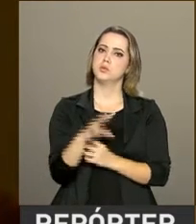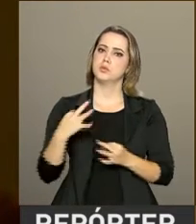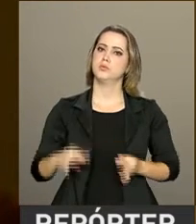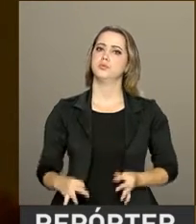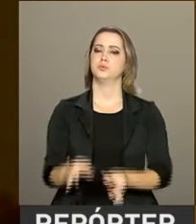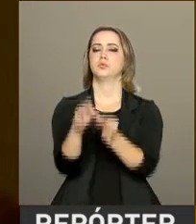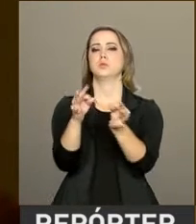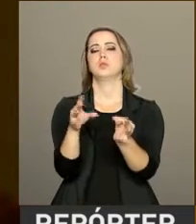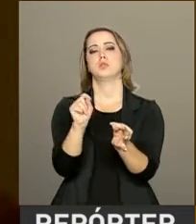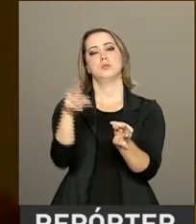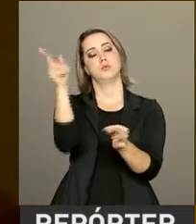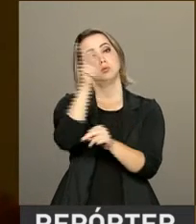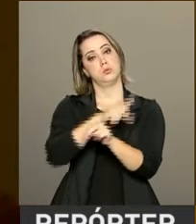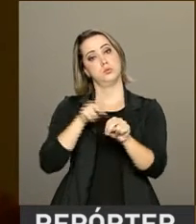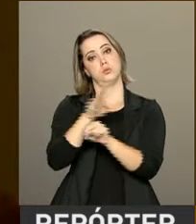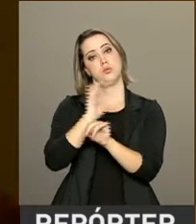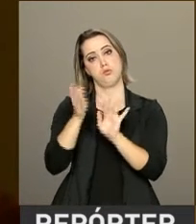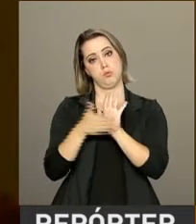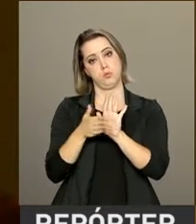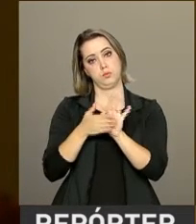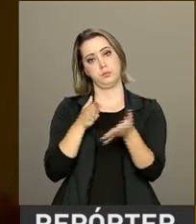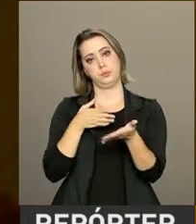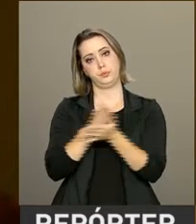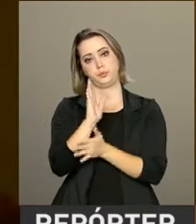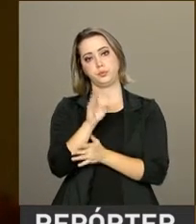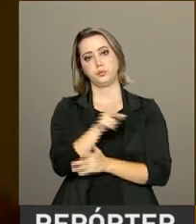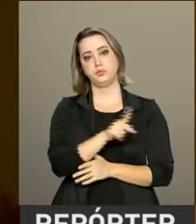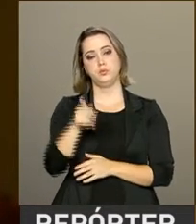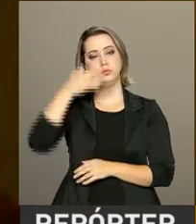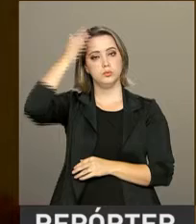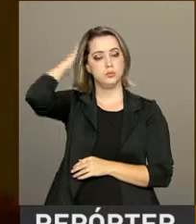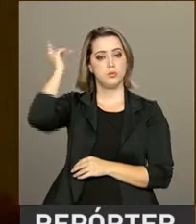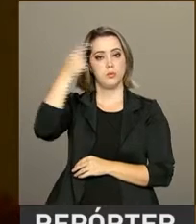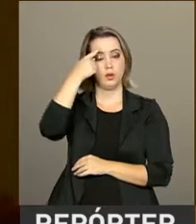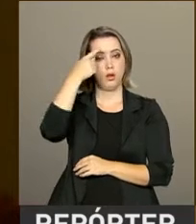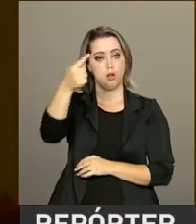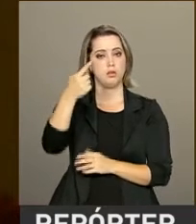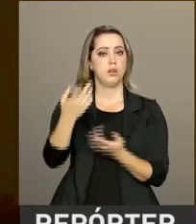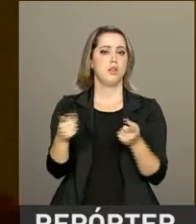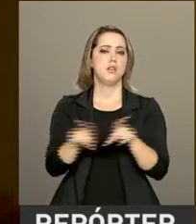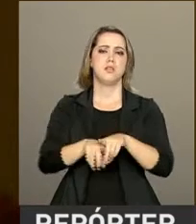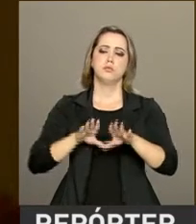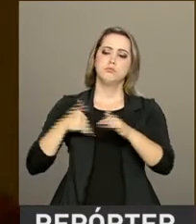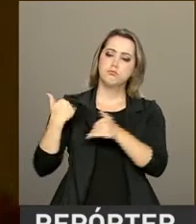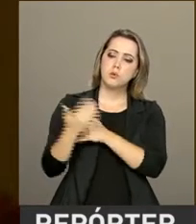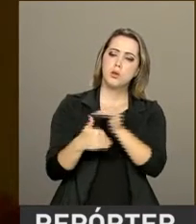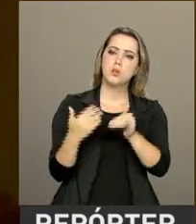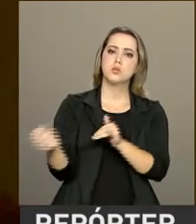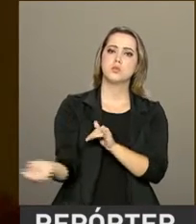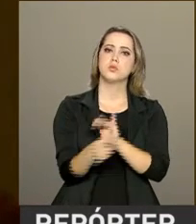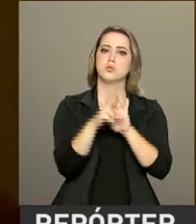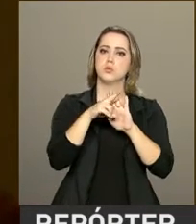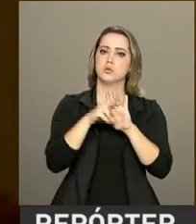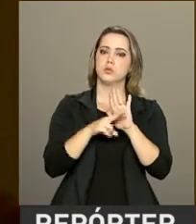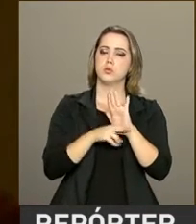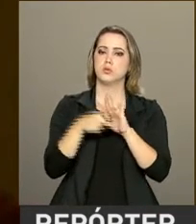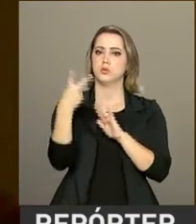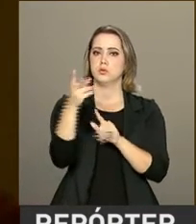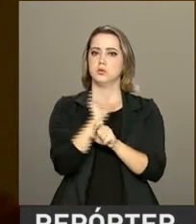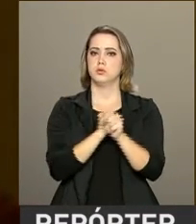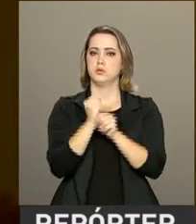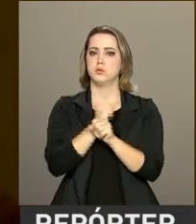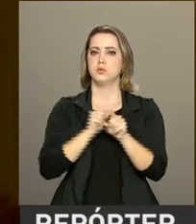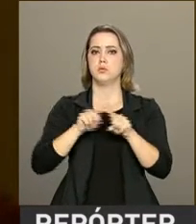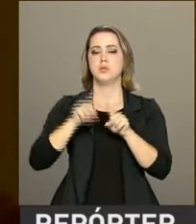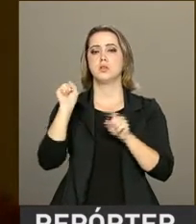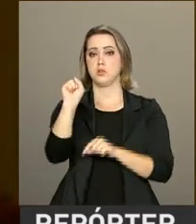outras propostas já aprovadas. Segundo o presidente Michel Temer, a ideia era promover as reformas mais urgentes em 2 anos. Mas